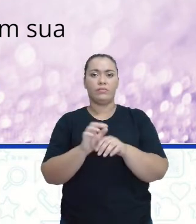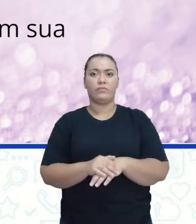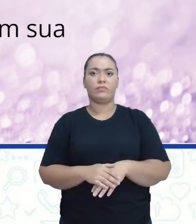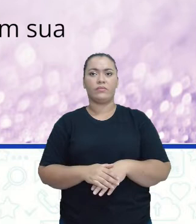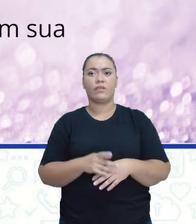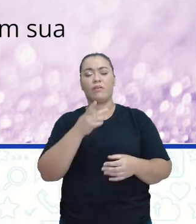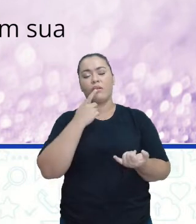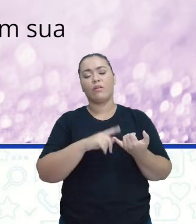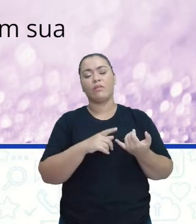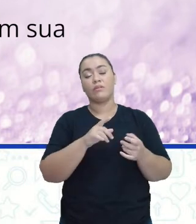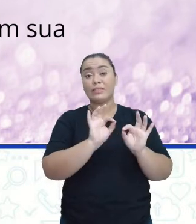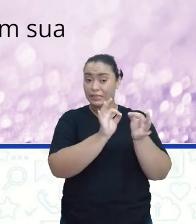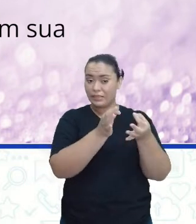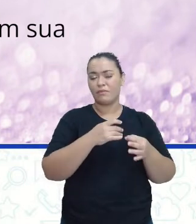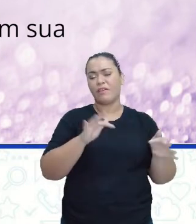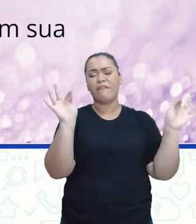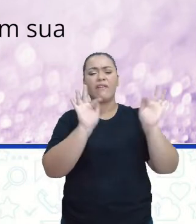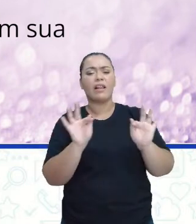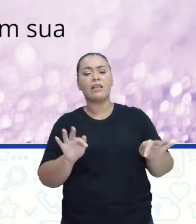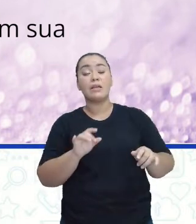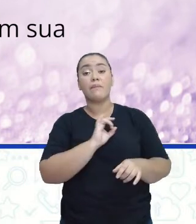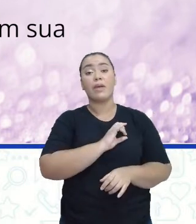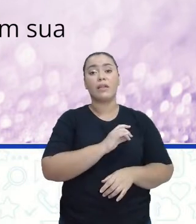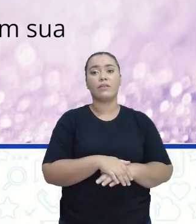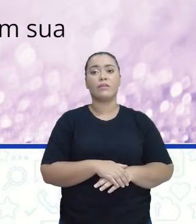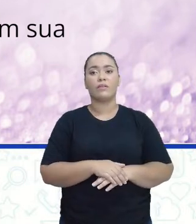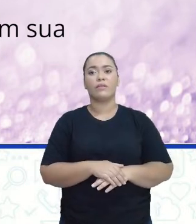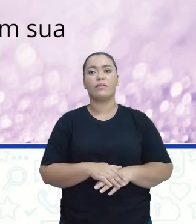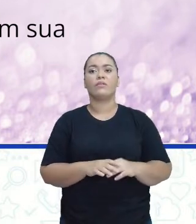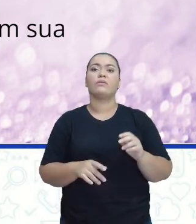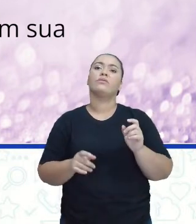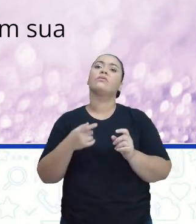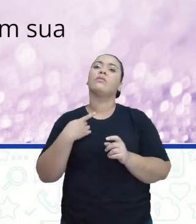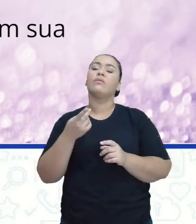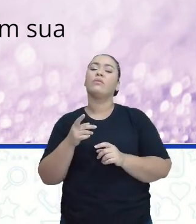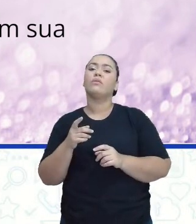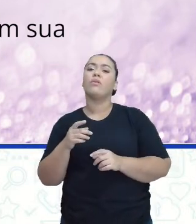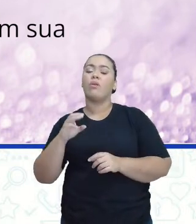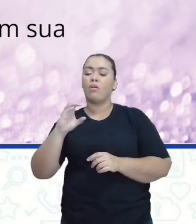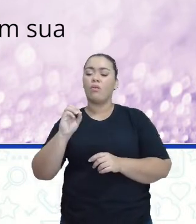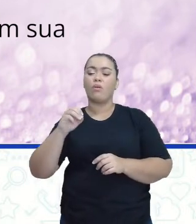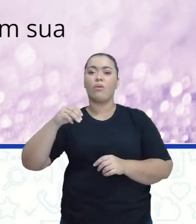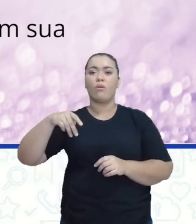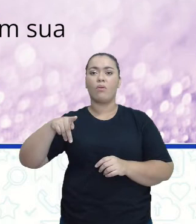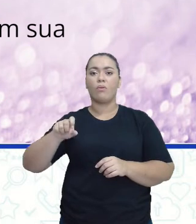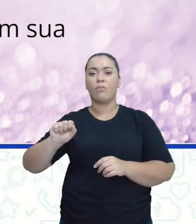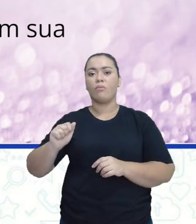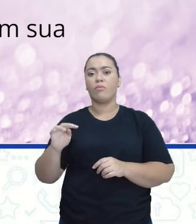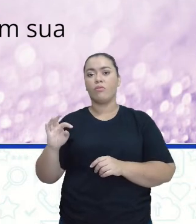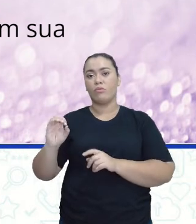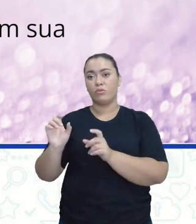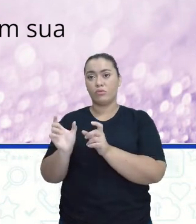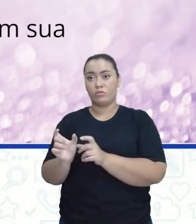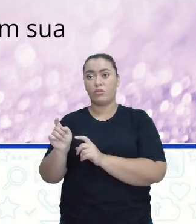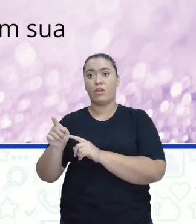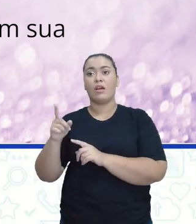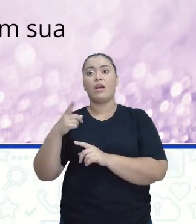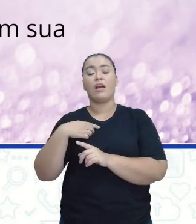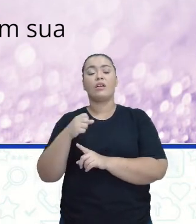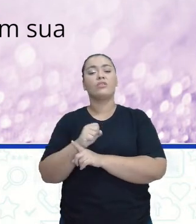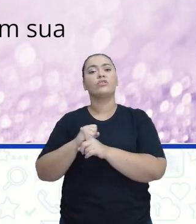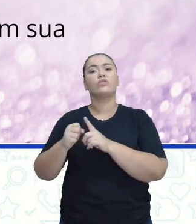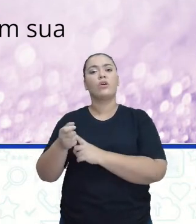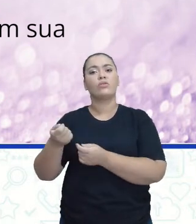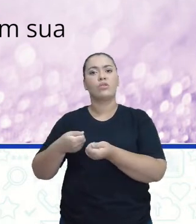feliz, apavorado. Um composto ítalo-brasileiro, socioeconômico. Quando eu falo, ele é um